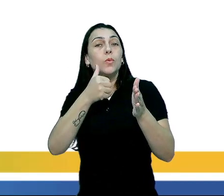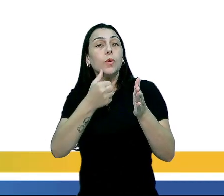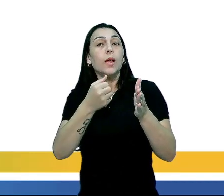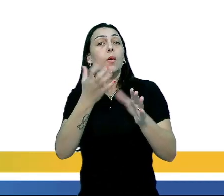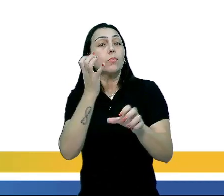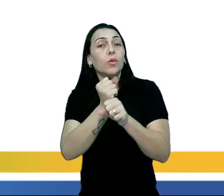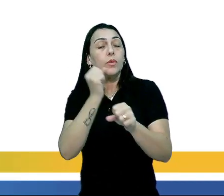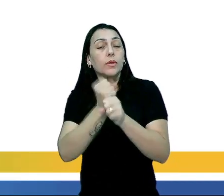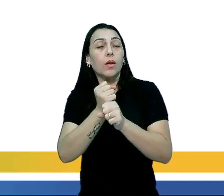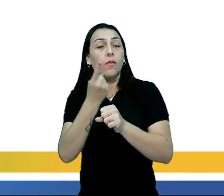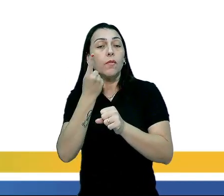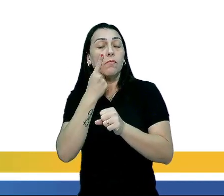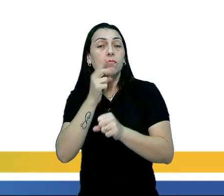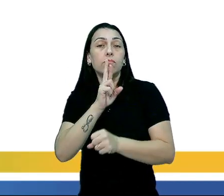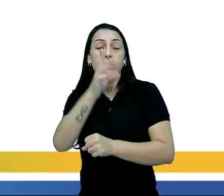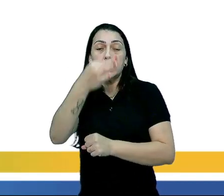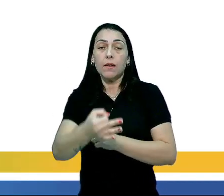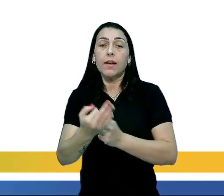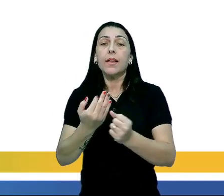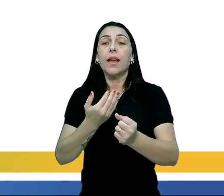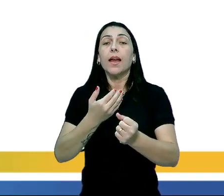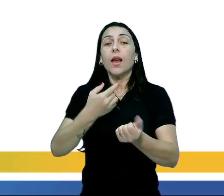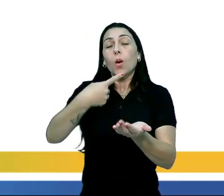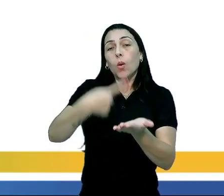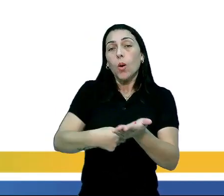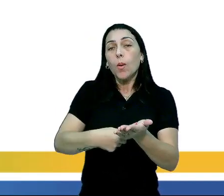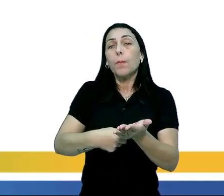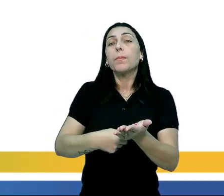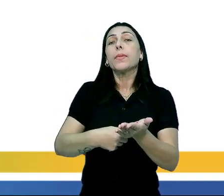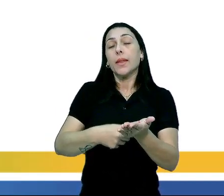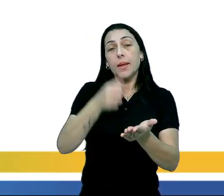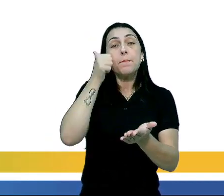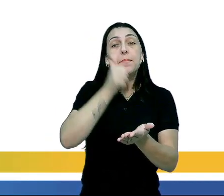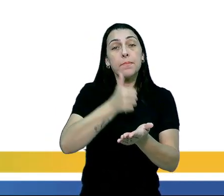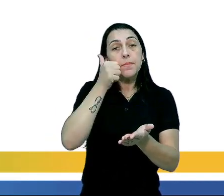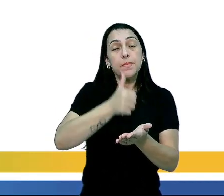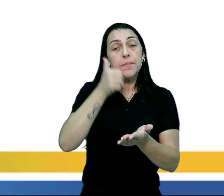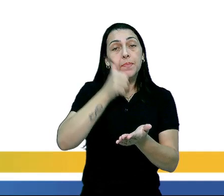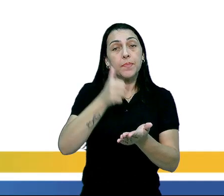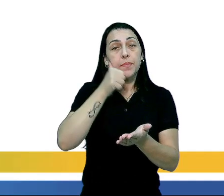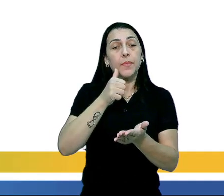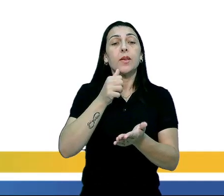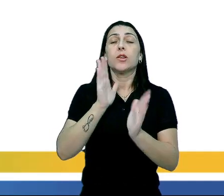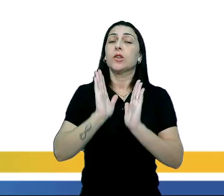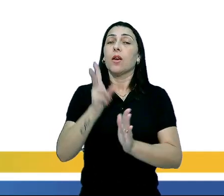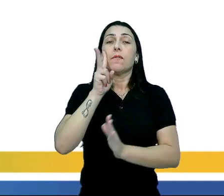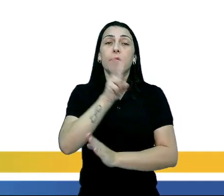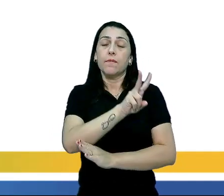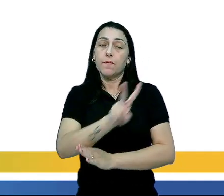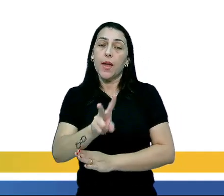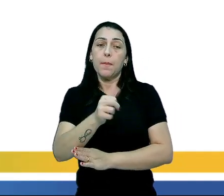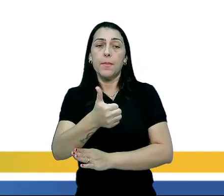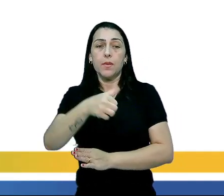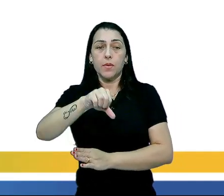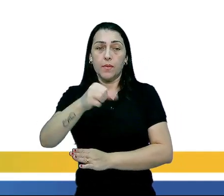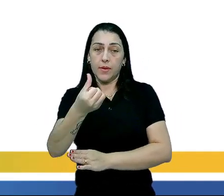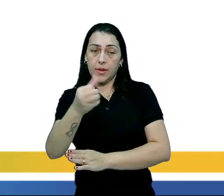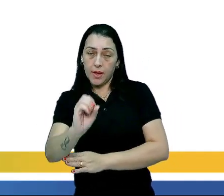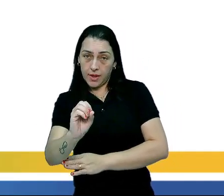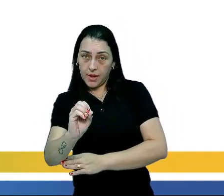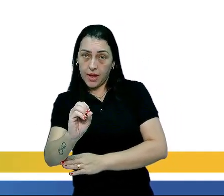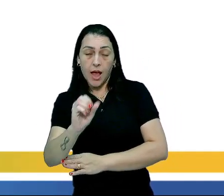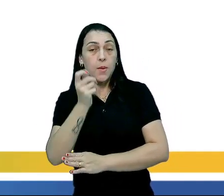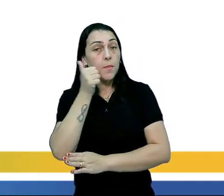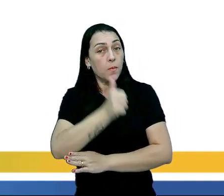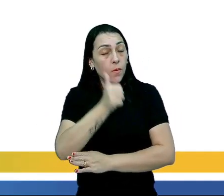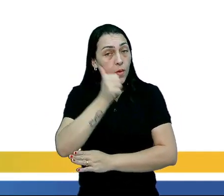alternativa correta vai estar relacionada a essa posição feminina. Conforme a gente vê, em 1960,